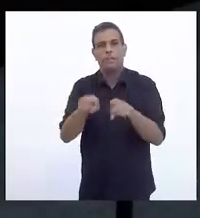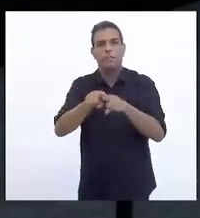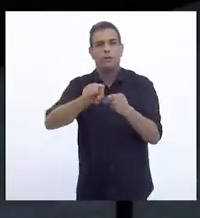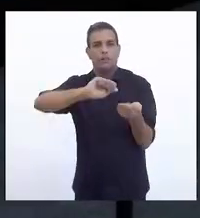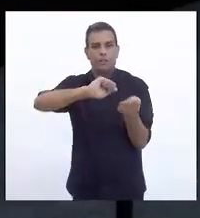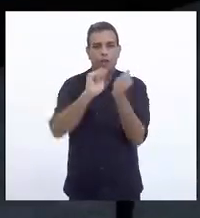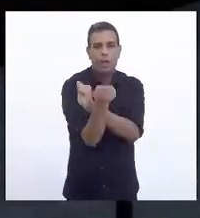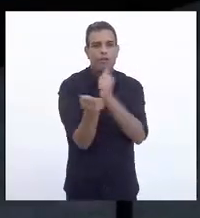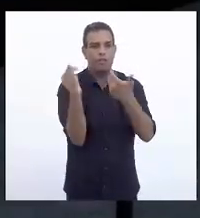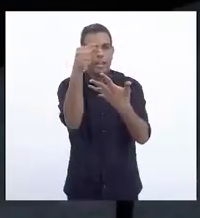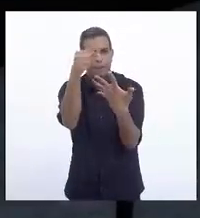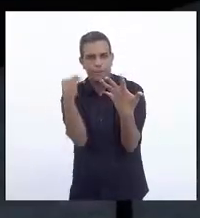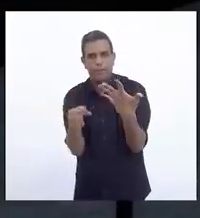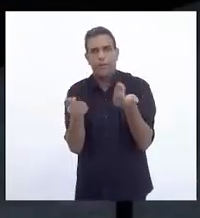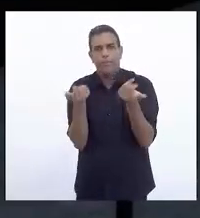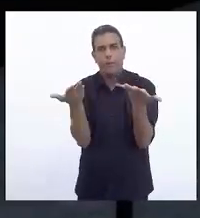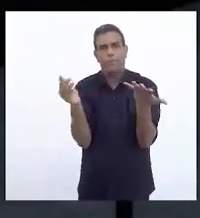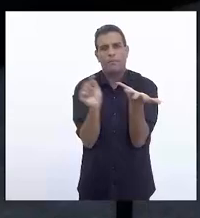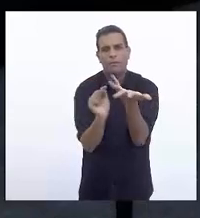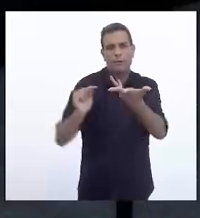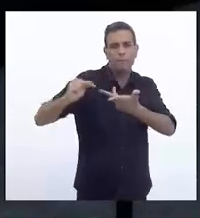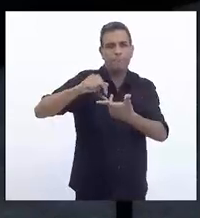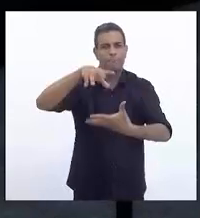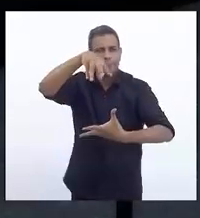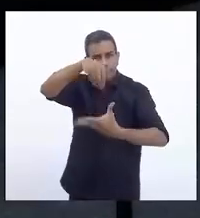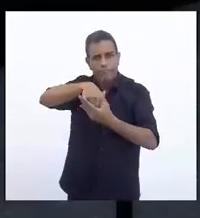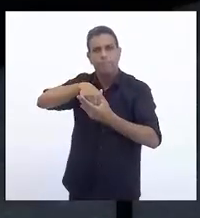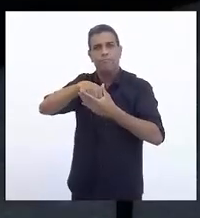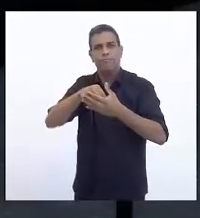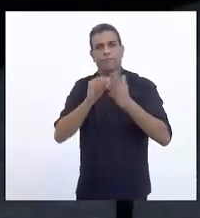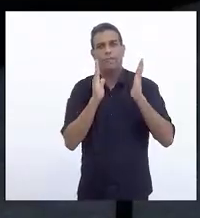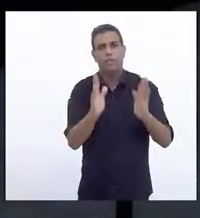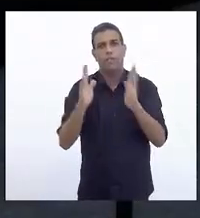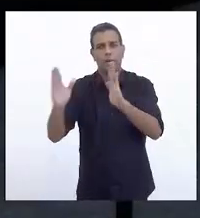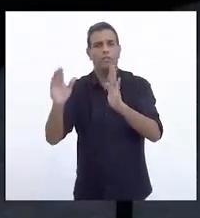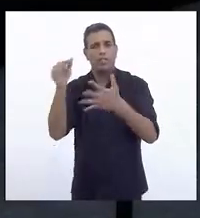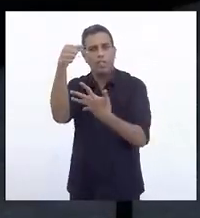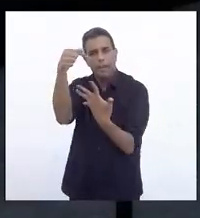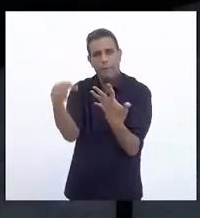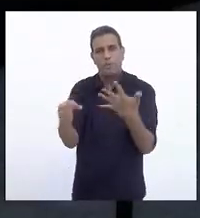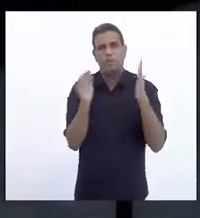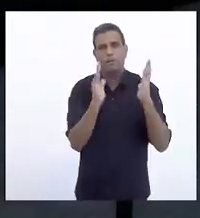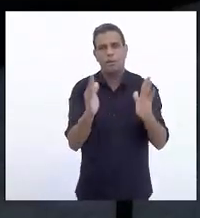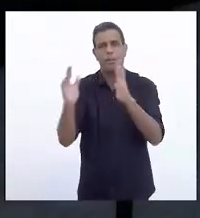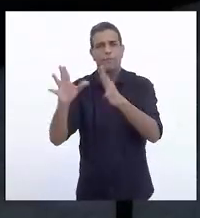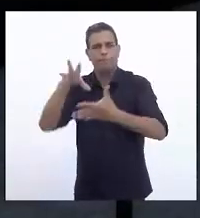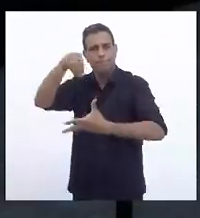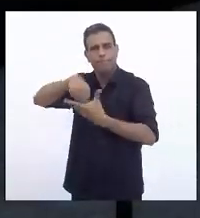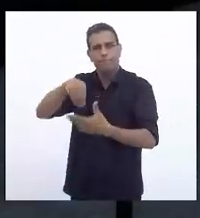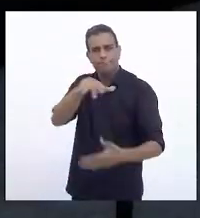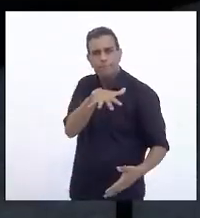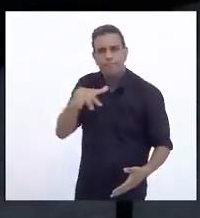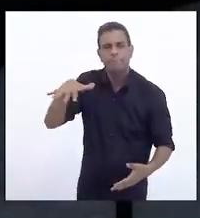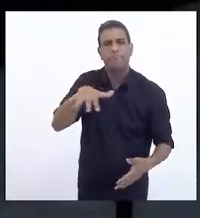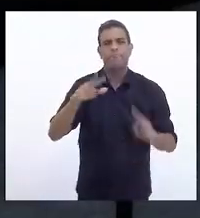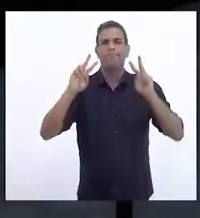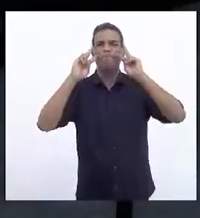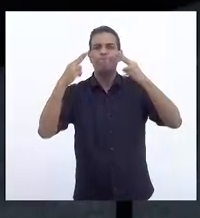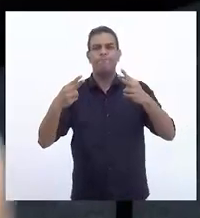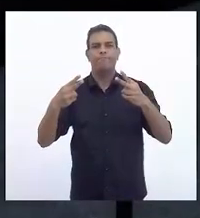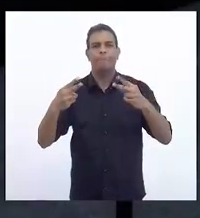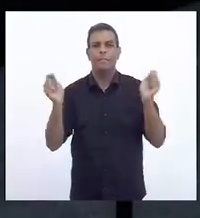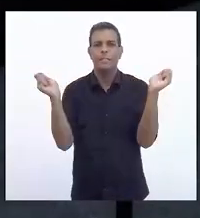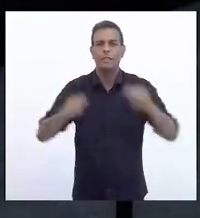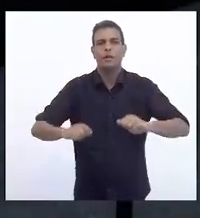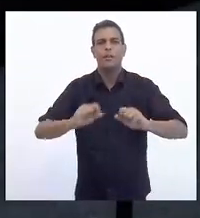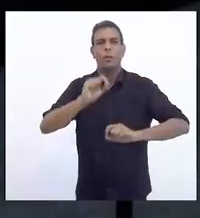fusão querida pelas duas universidades. Repito, nenhum governador fez por essas duas universidades o que está fazendo e fará